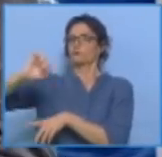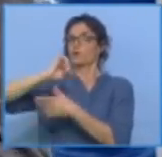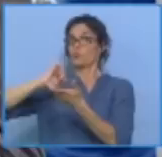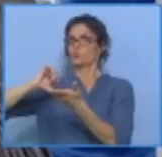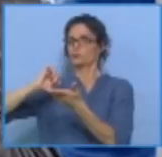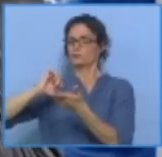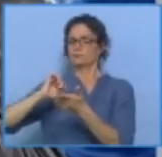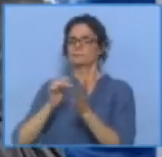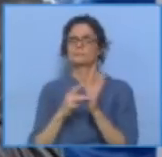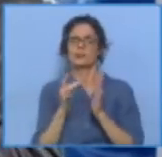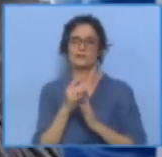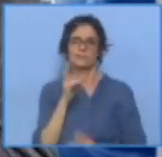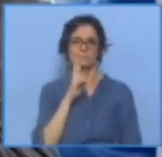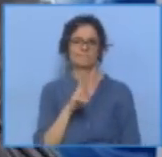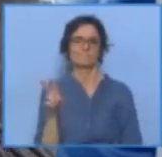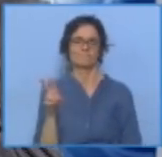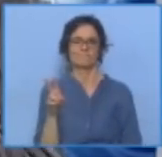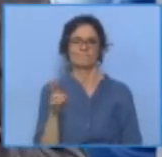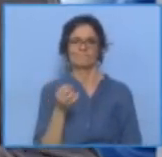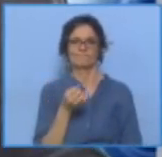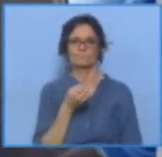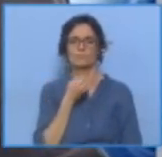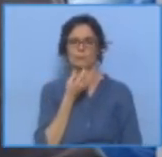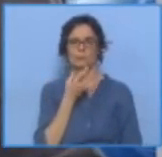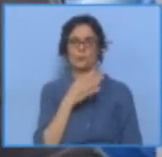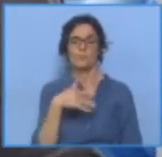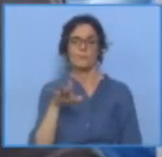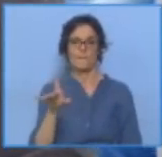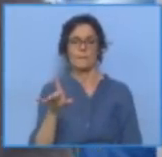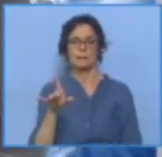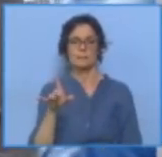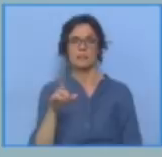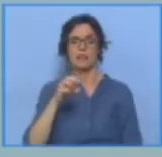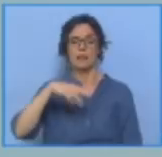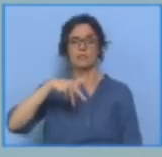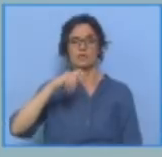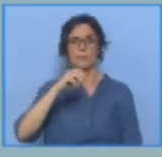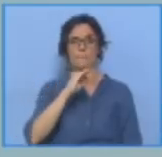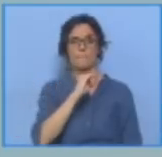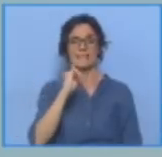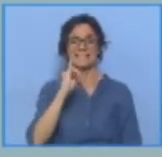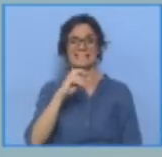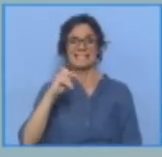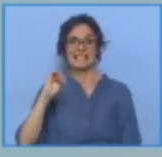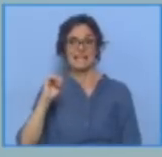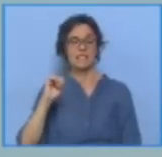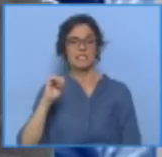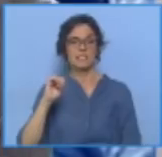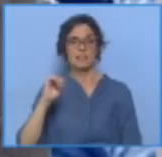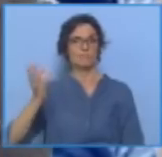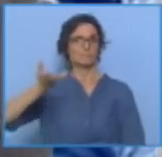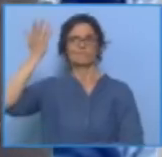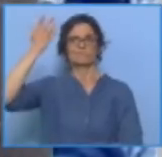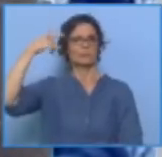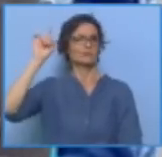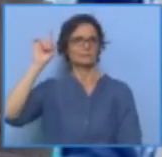muito bem, mas o Messias não é esse quem vocês estão à espera. O Messias vai ser rejeitado, o Filho do Homem